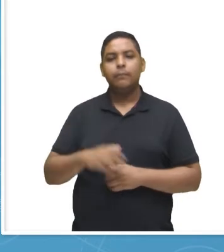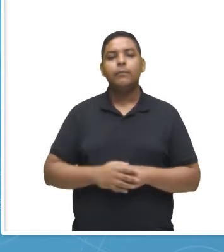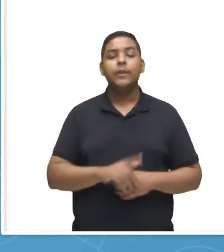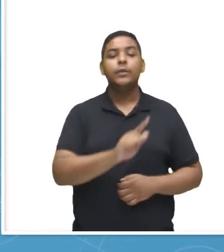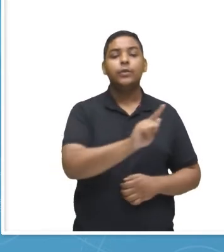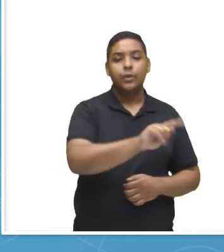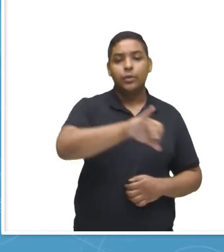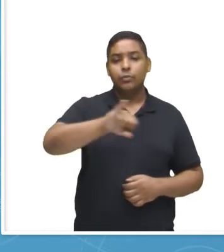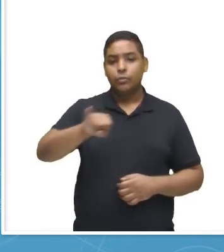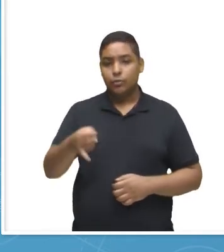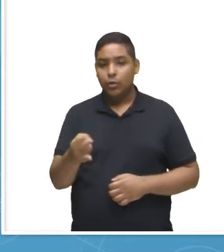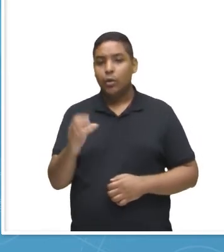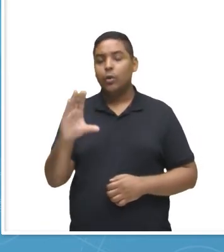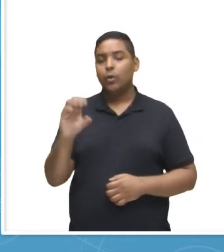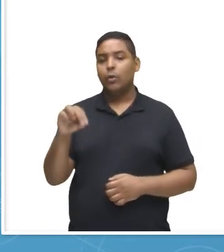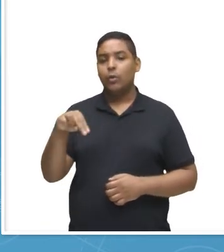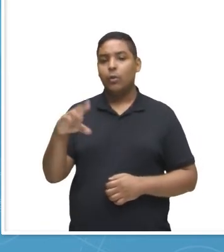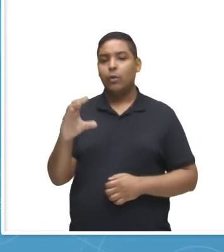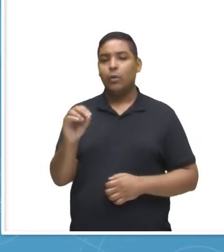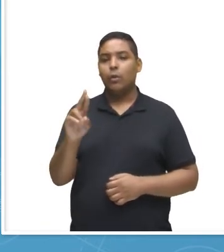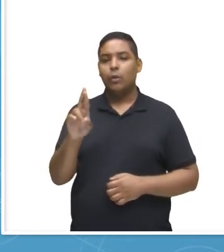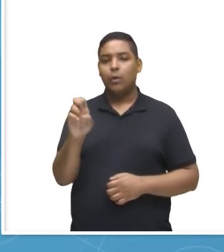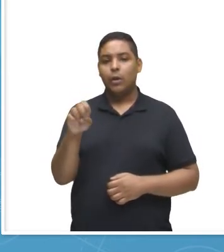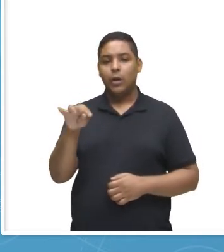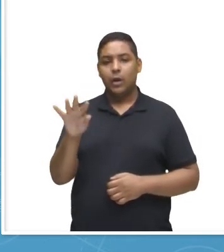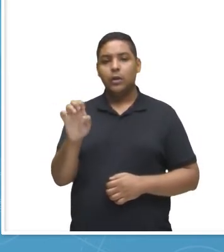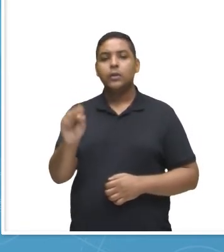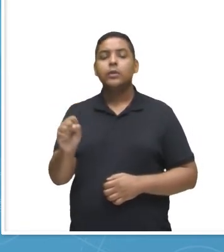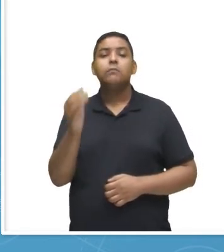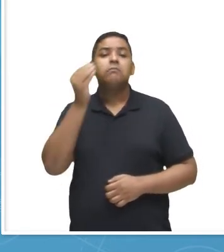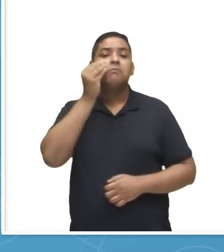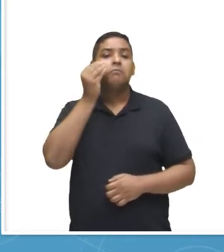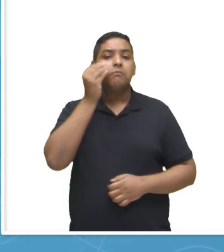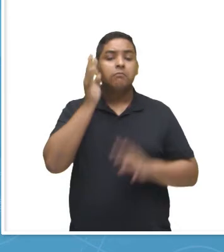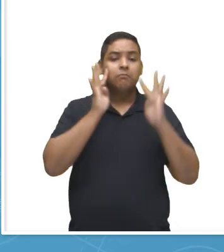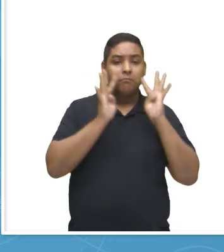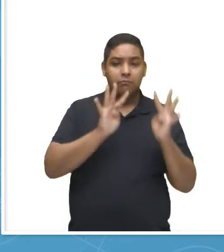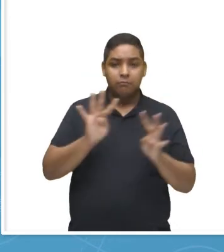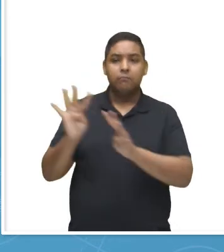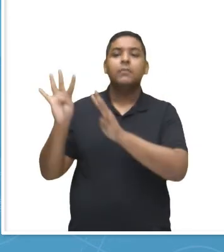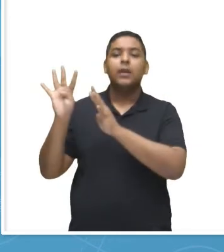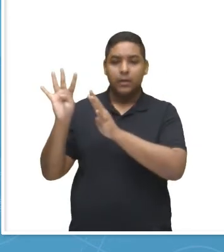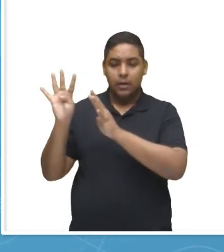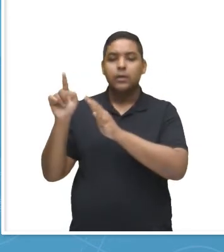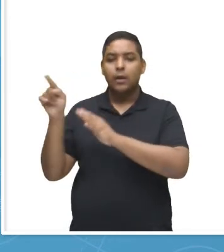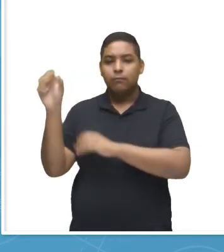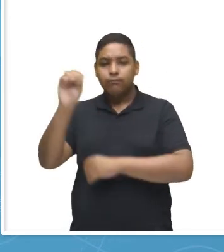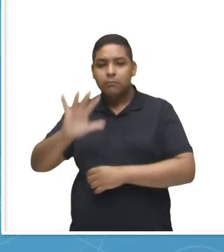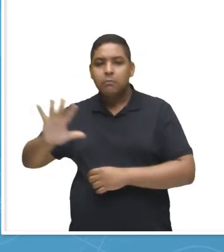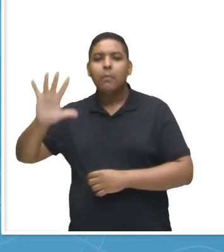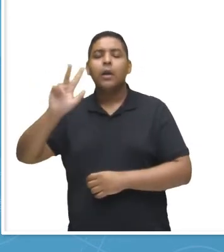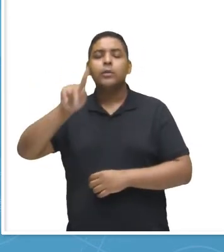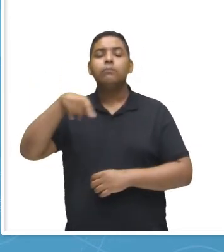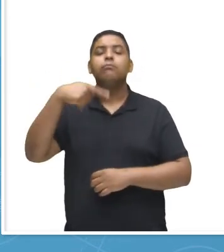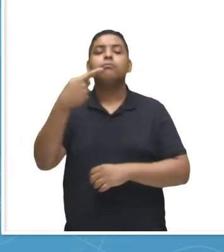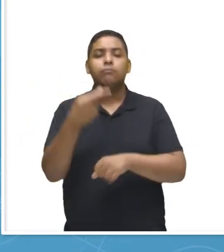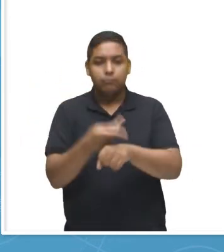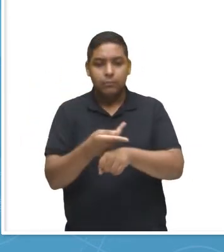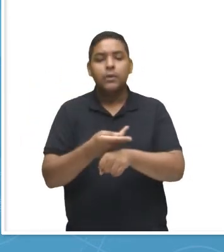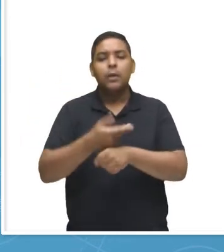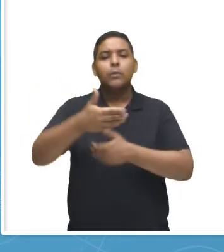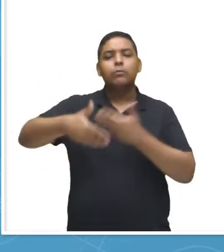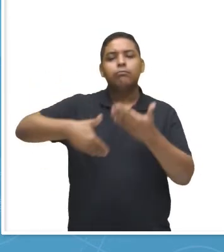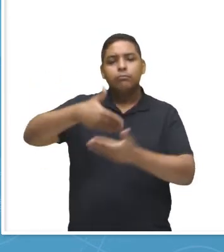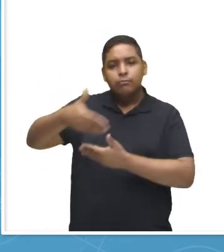G e J são concorrentes. Pessoal, vamos prestar atenção aí na figura e após aí o